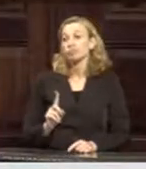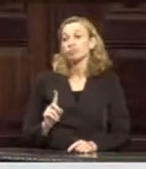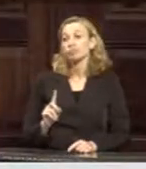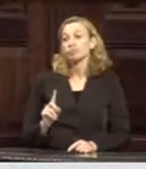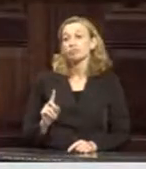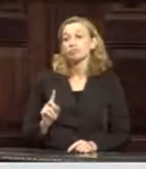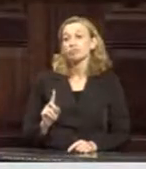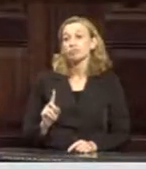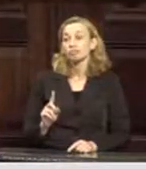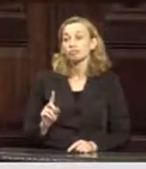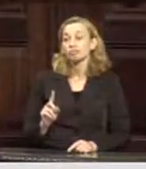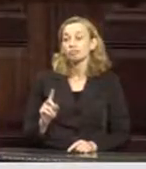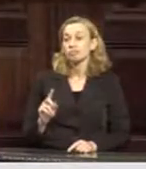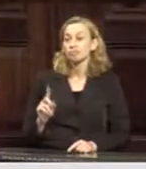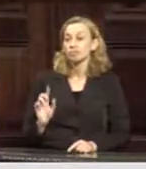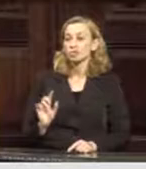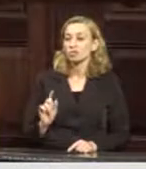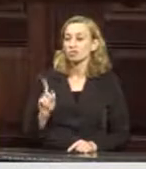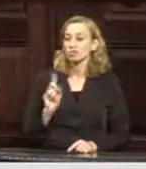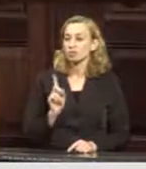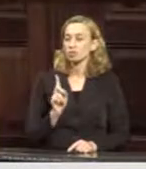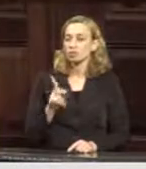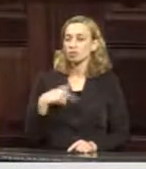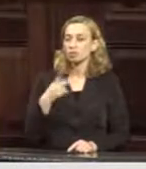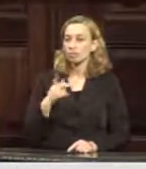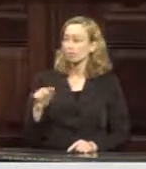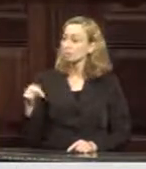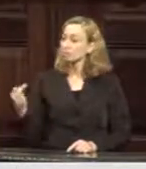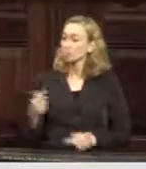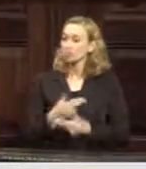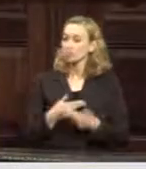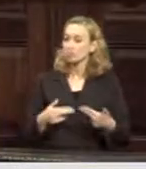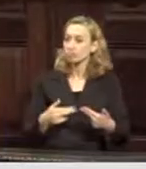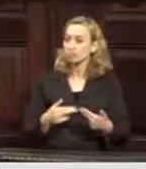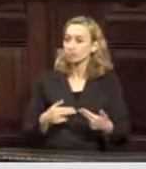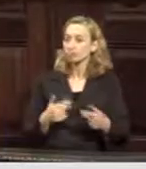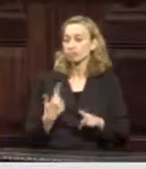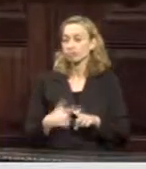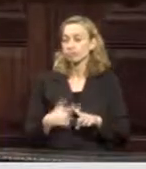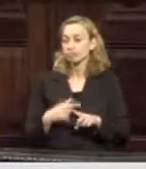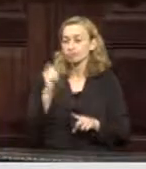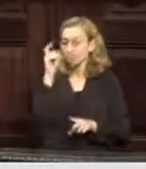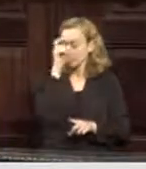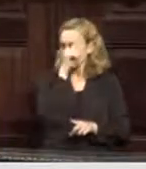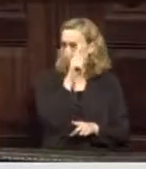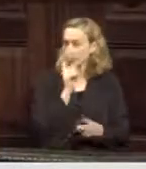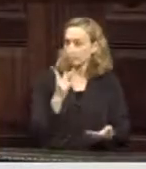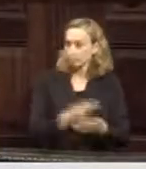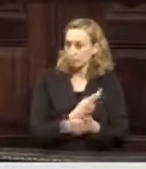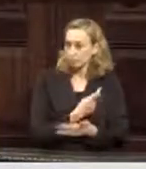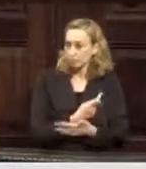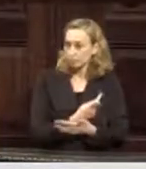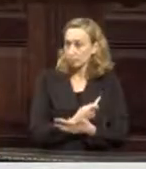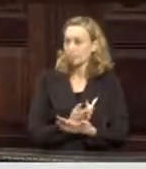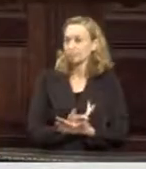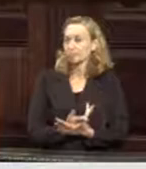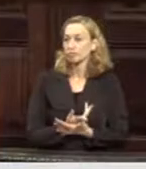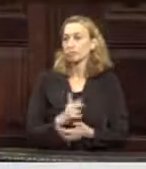e tenderão a não acontecer ao longo do exercício de 2018. No caso da UESO também, há um déficit na faixa